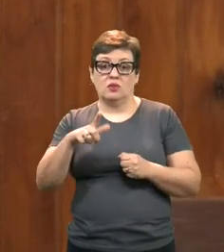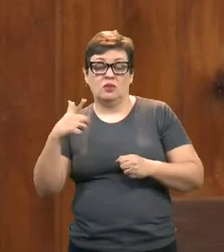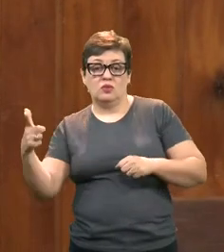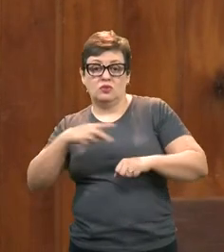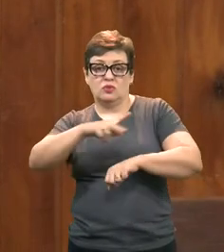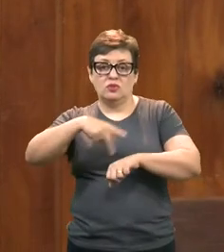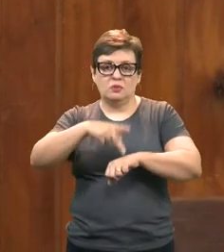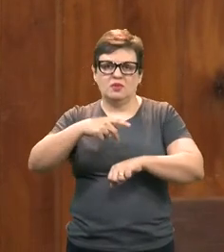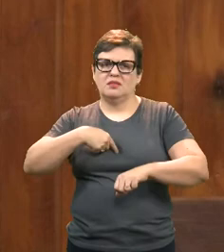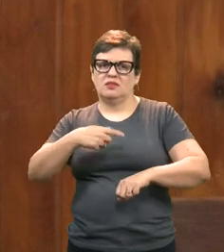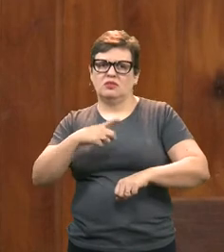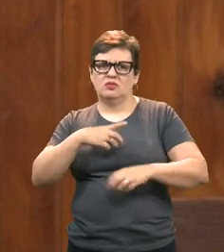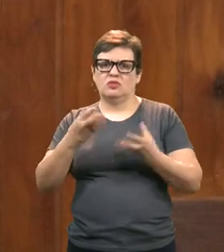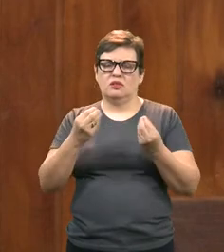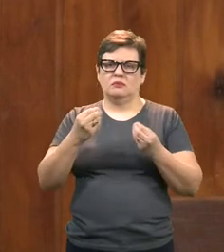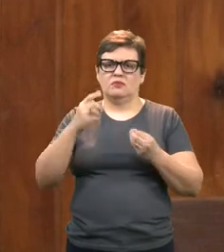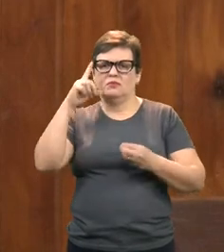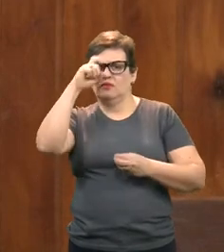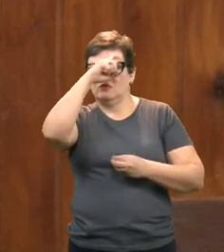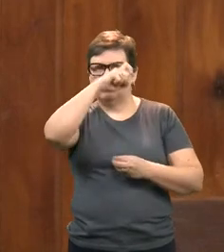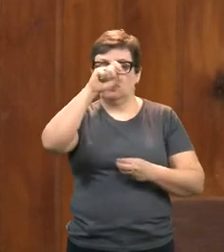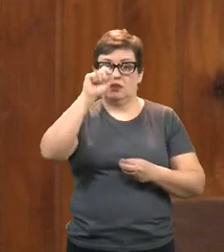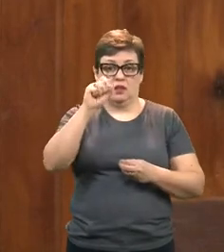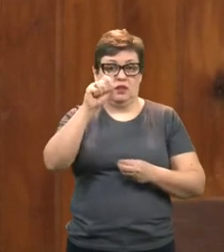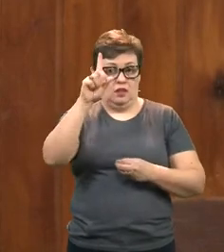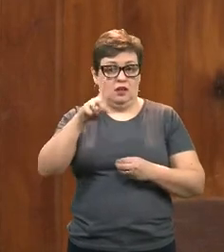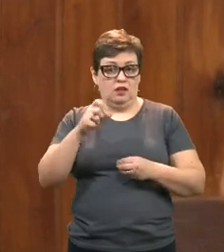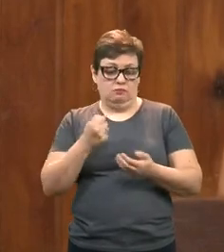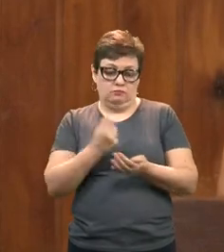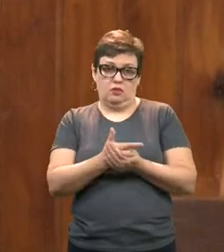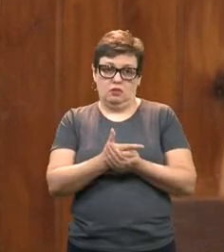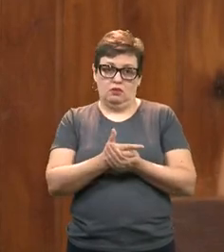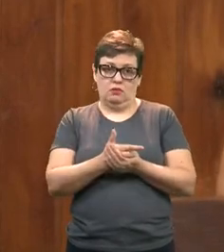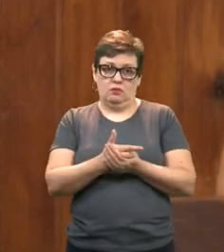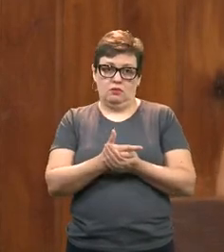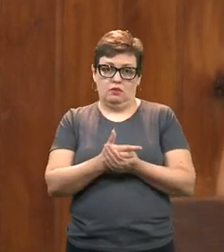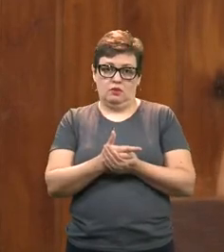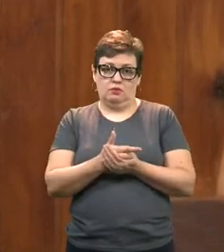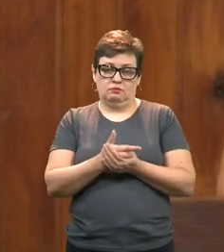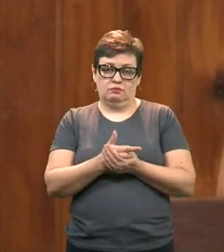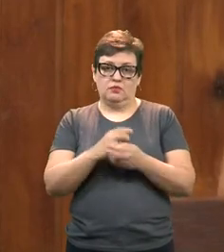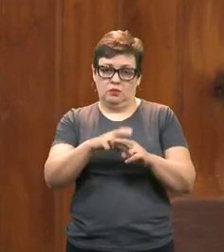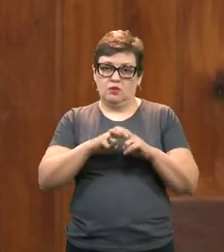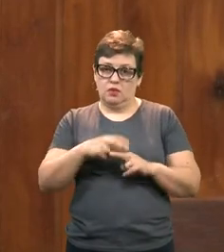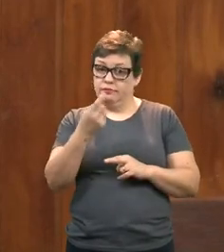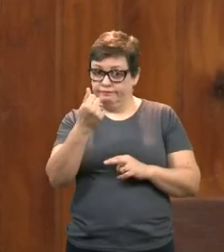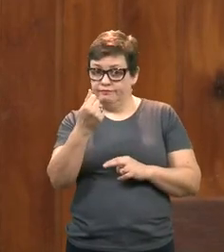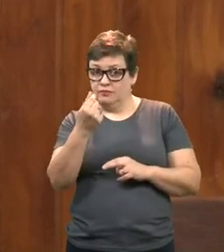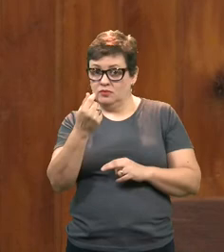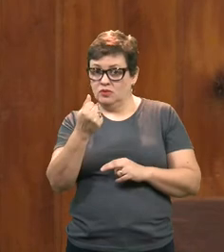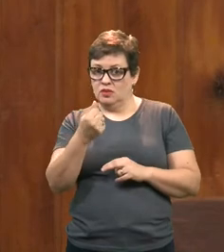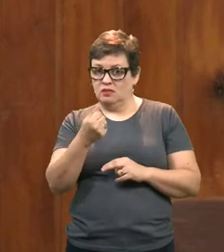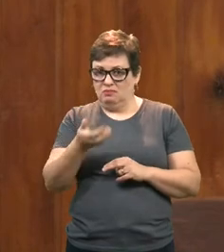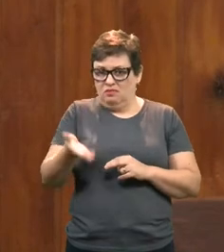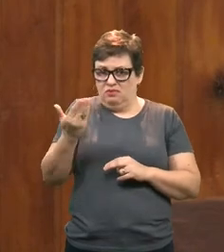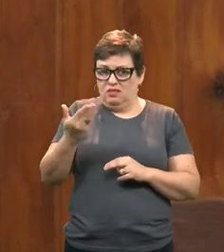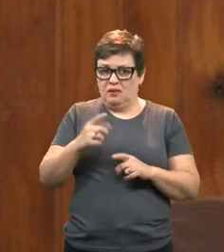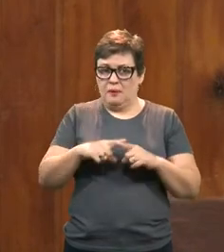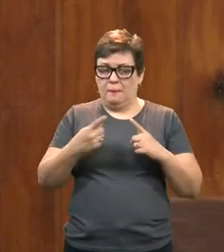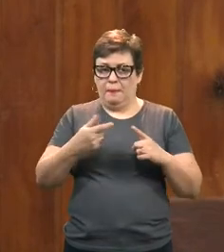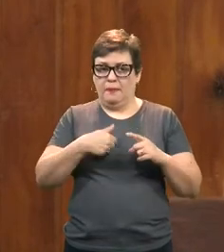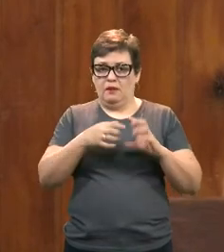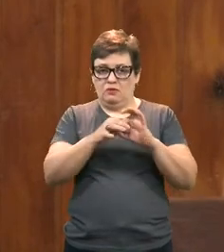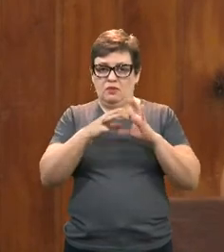grande dificuldade, que era o comprar, por condições financeiras, sim, mas eu tinha liberação